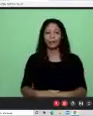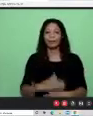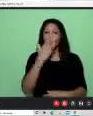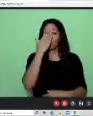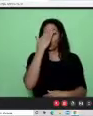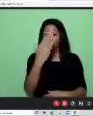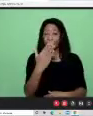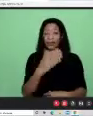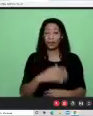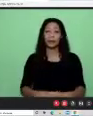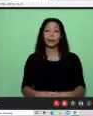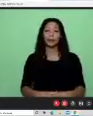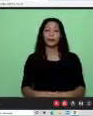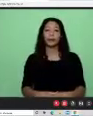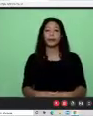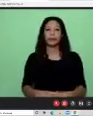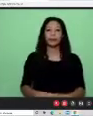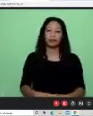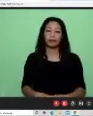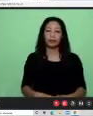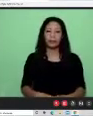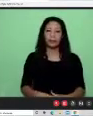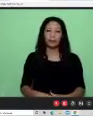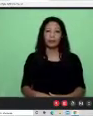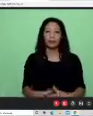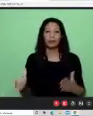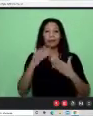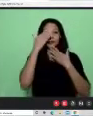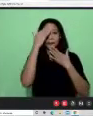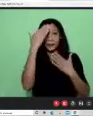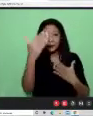Obrigada, Maicon Borges, pela colaboração.